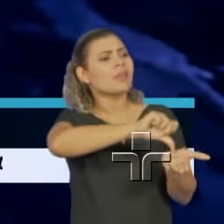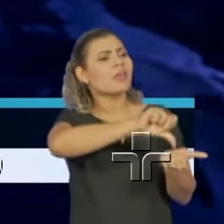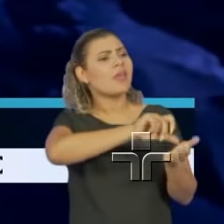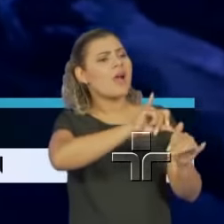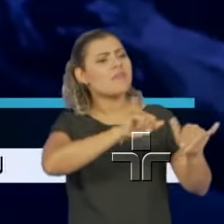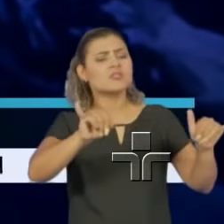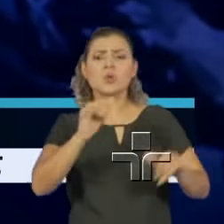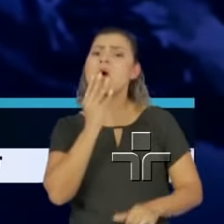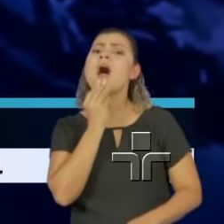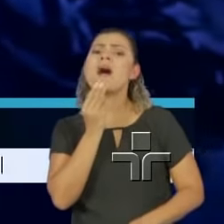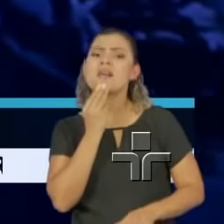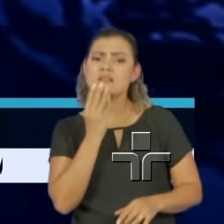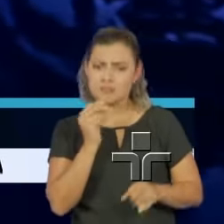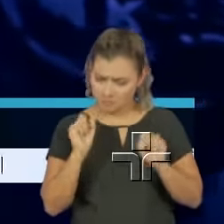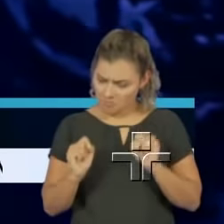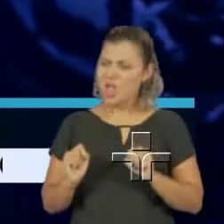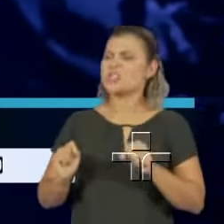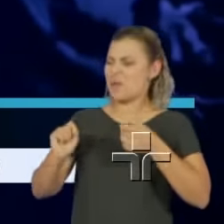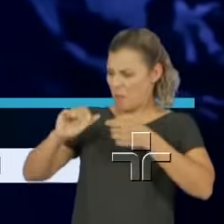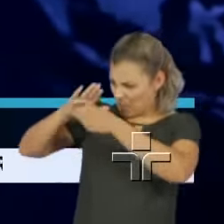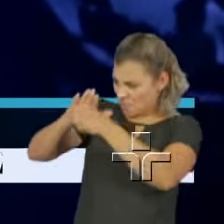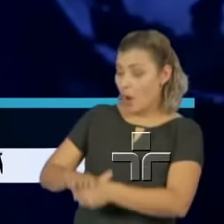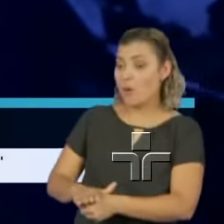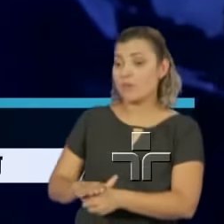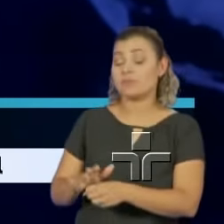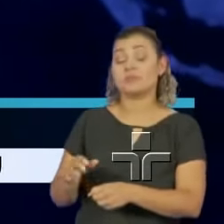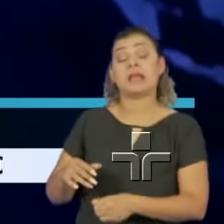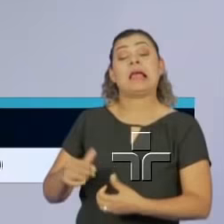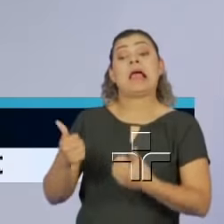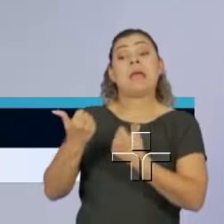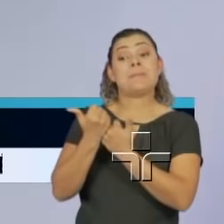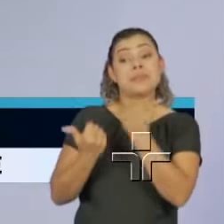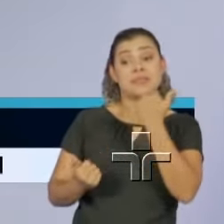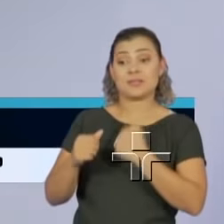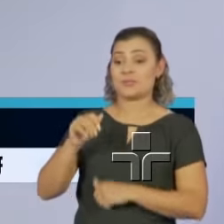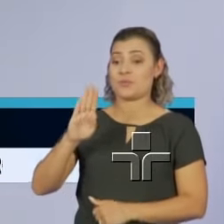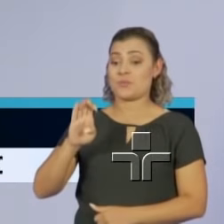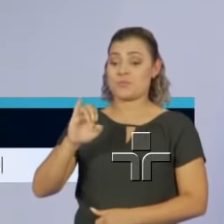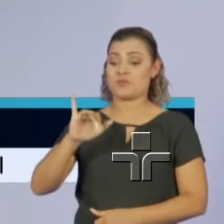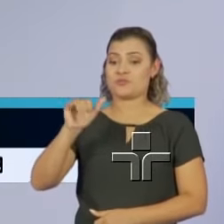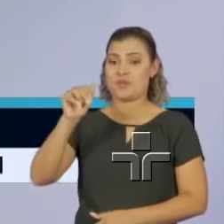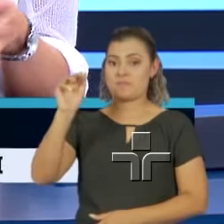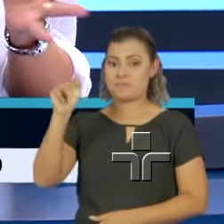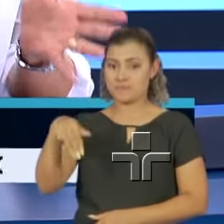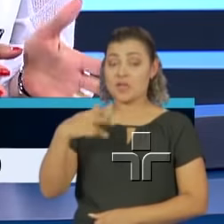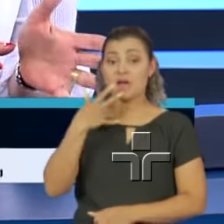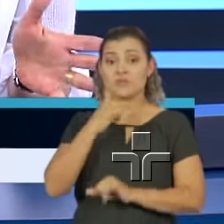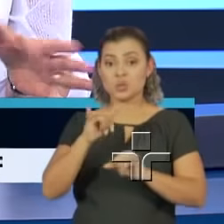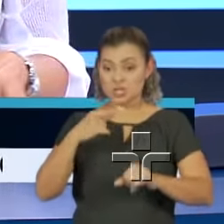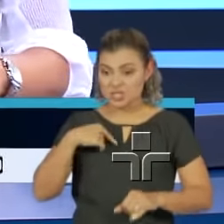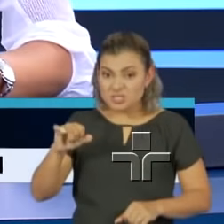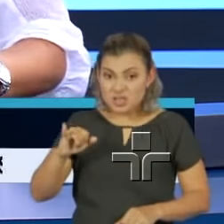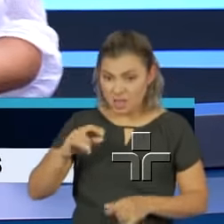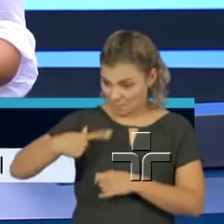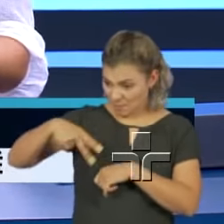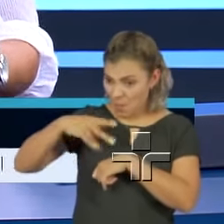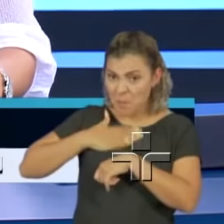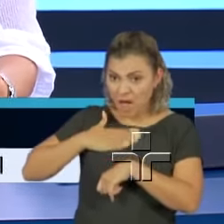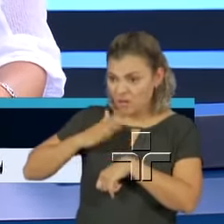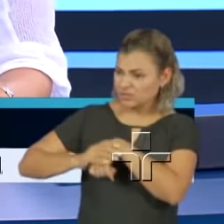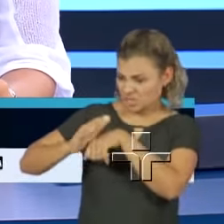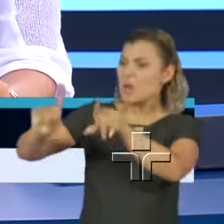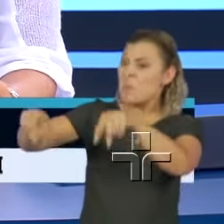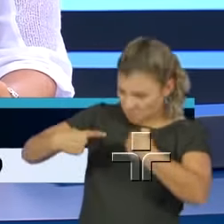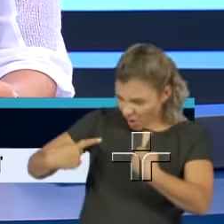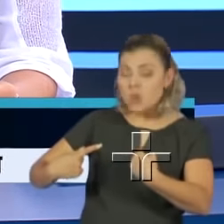ser o próximo alvo. E o premier, o Benjamin Netanyahu, prometeu um golpe devastador se o seu país for atacado. As